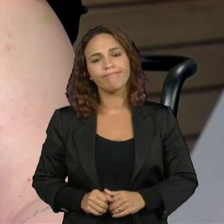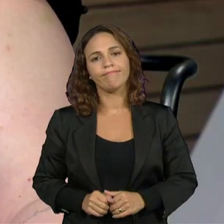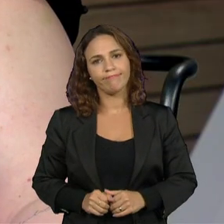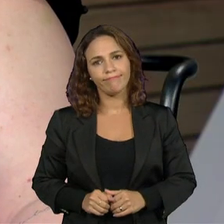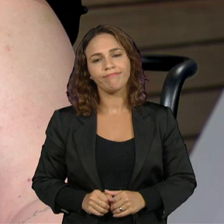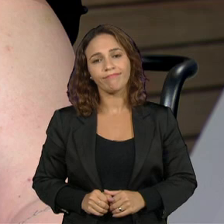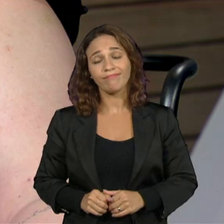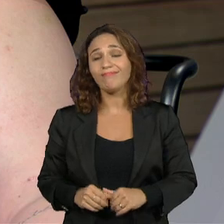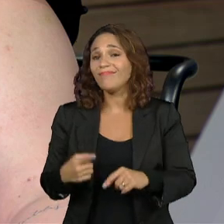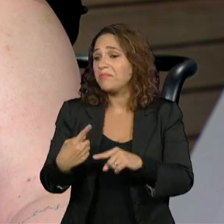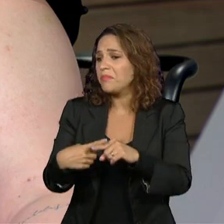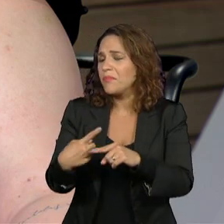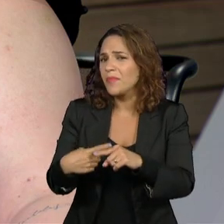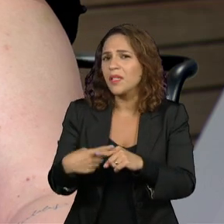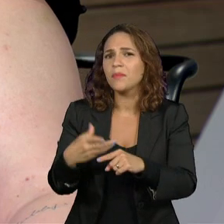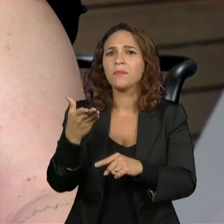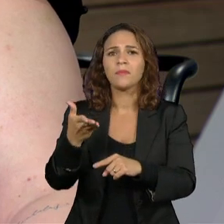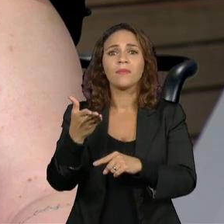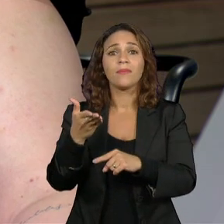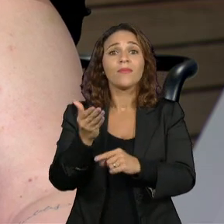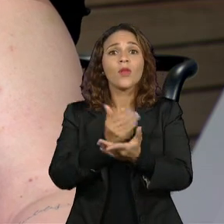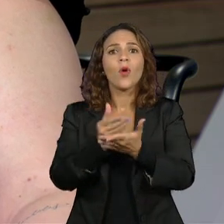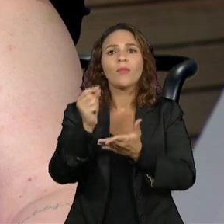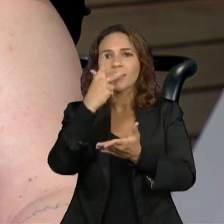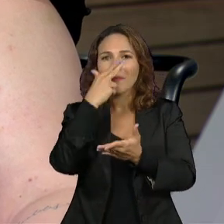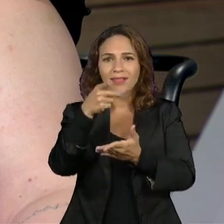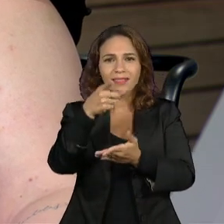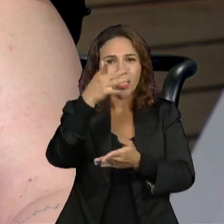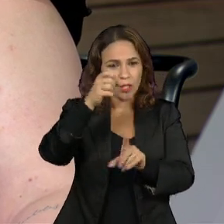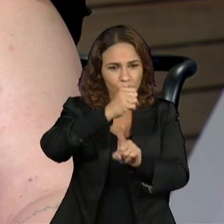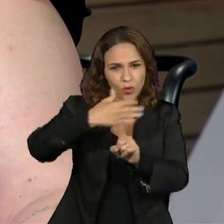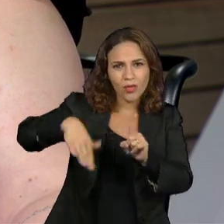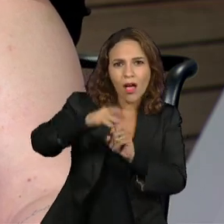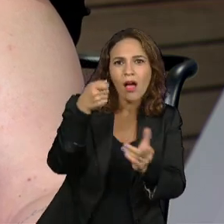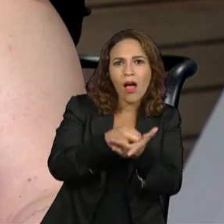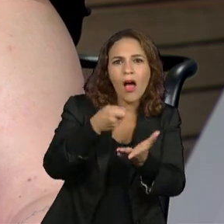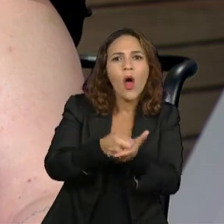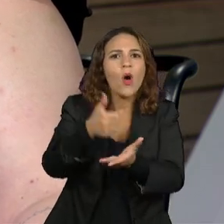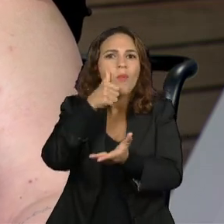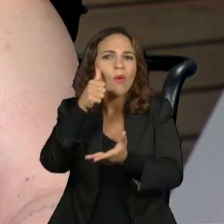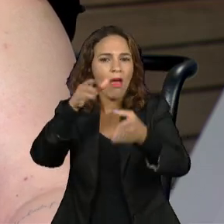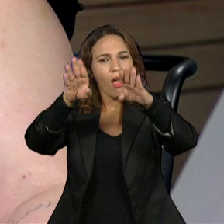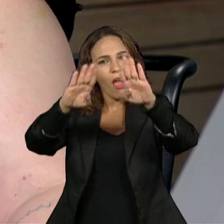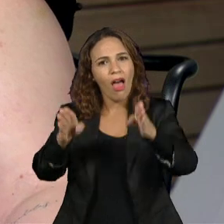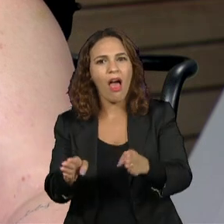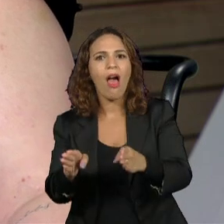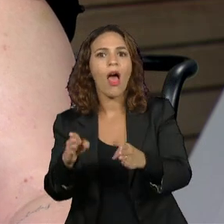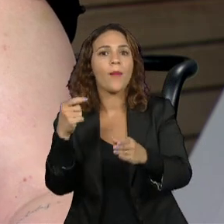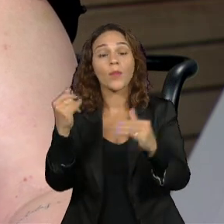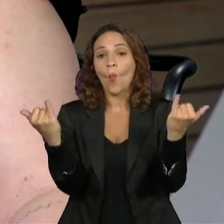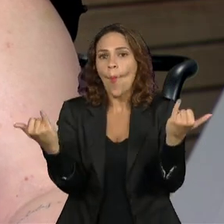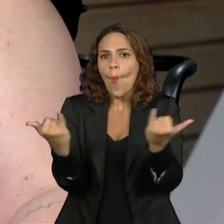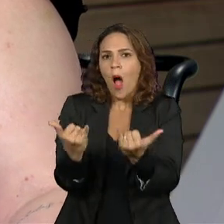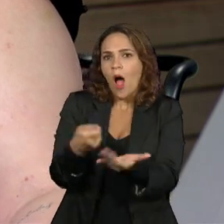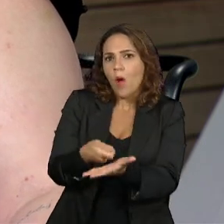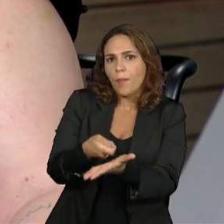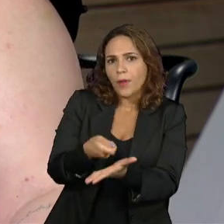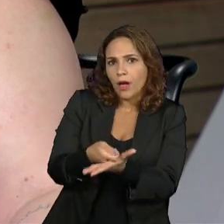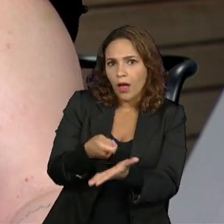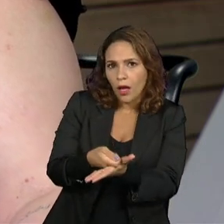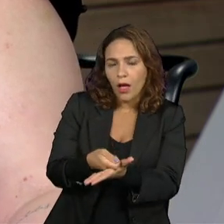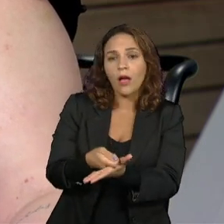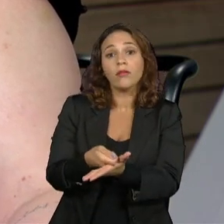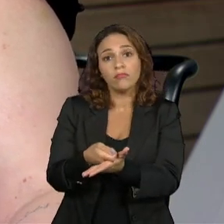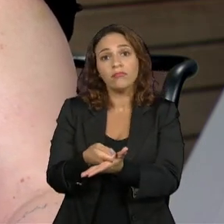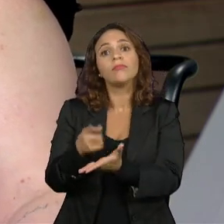uma questão, acho que começa pelo padrão estético, né? De colocar ali sempre a mulher sendo muito magra. E aí a